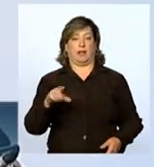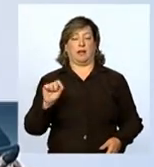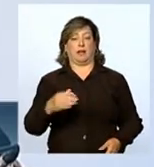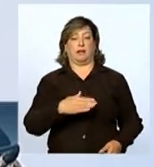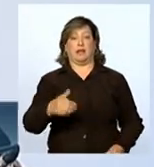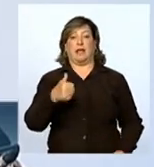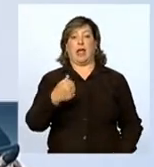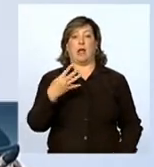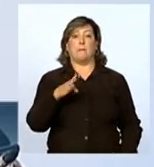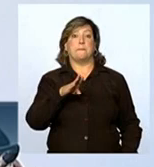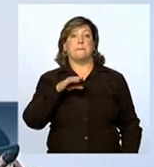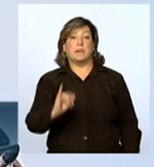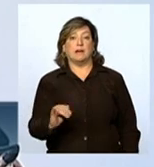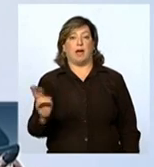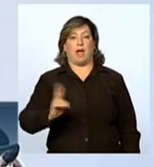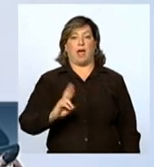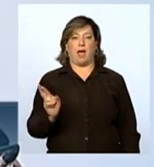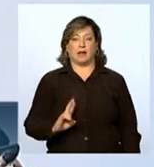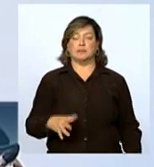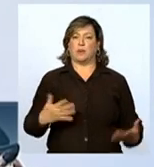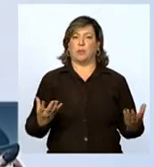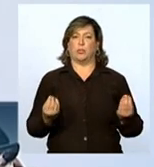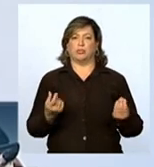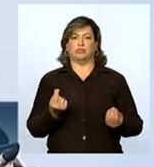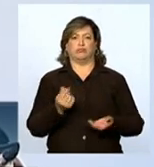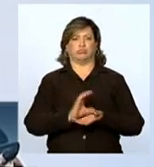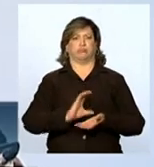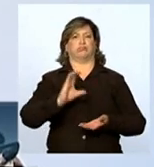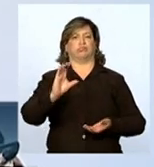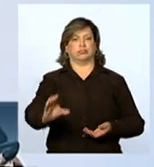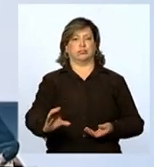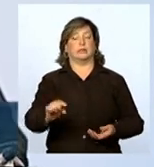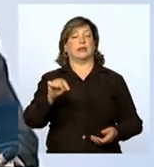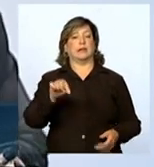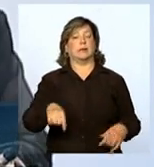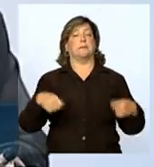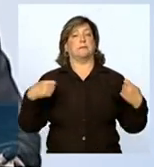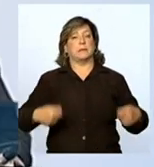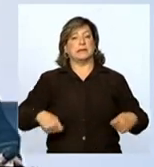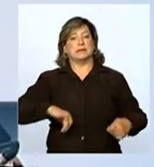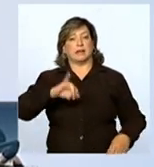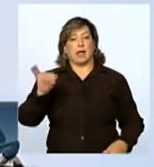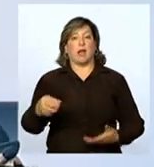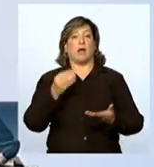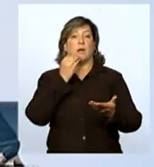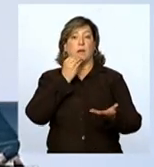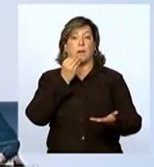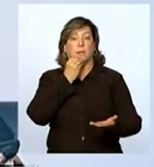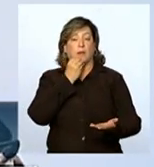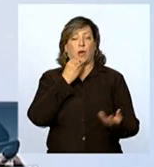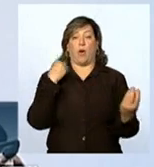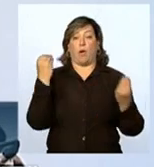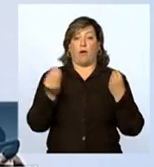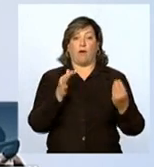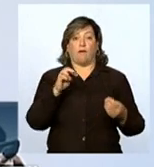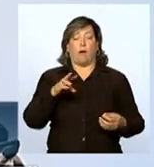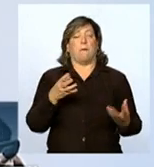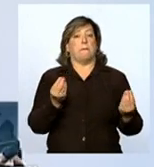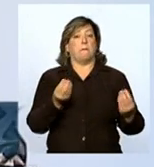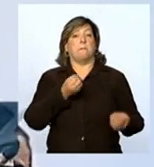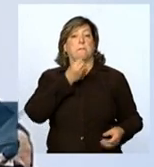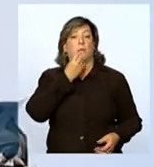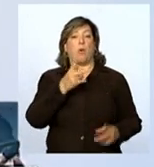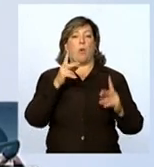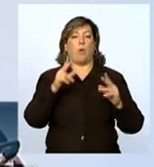são 14 bilhões de reais. Então, é muito recurso, e esse recurso tem que ser aproveitado de forma muito efetiva, como vem